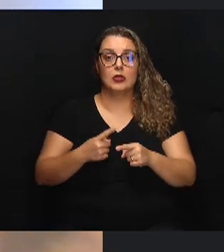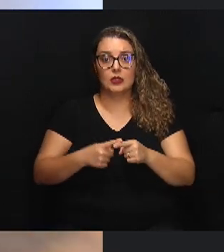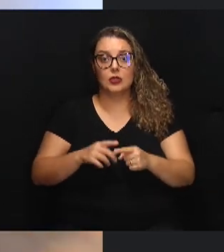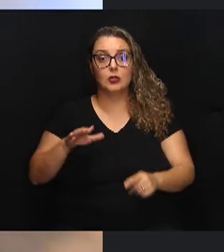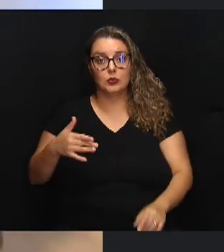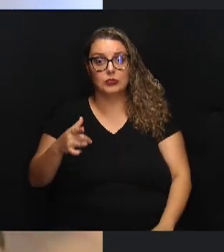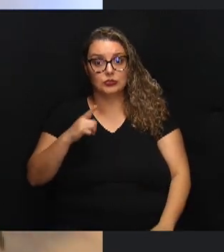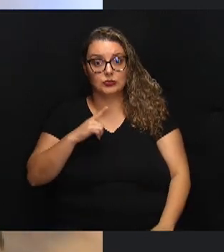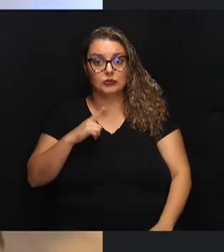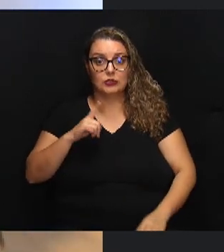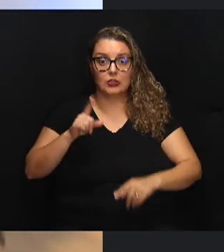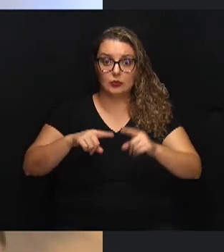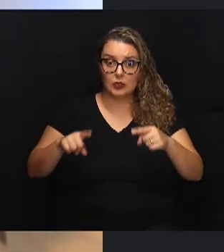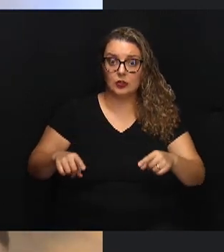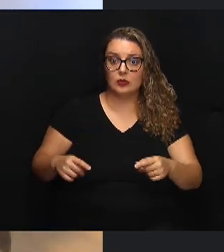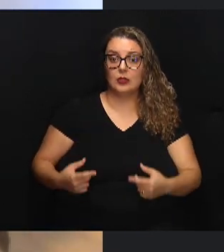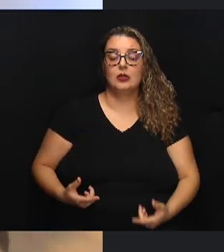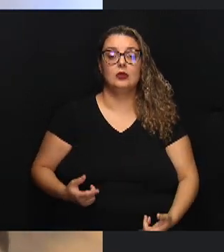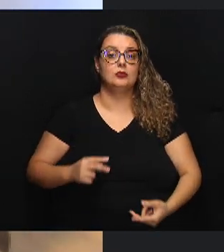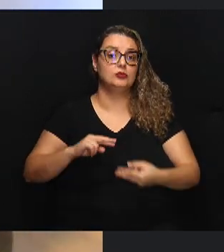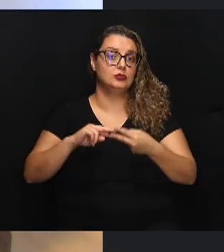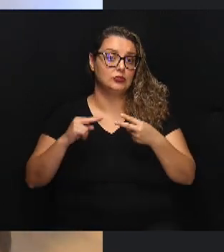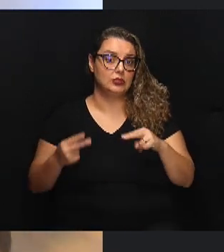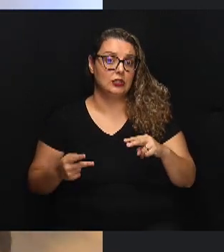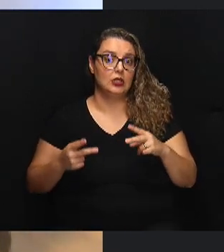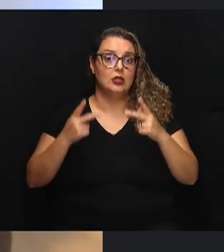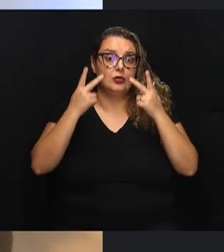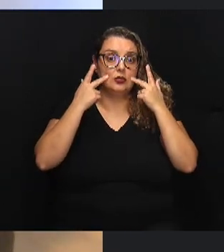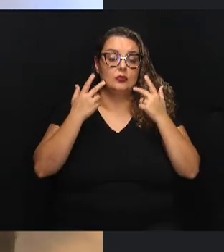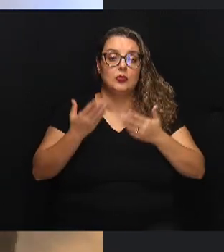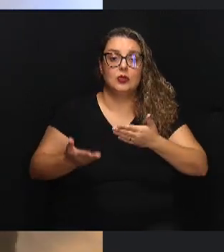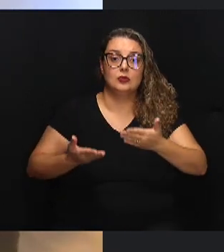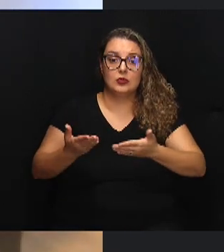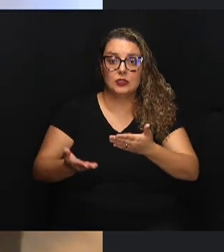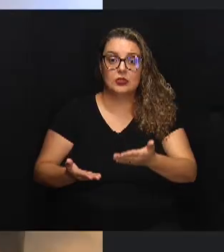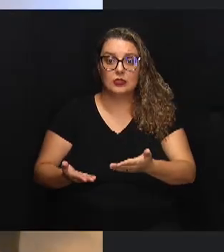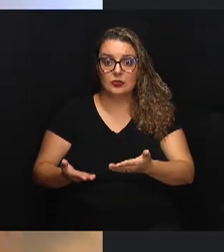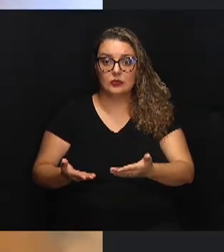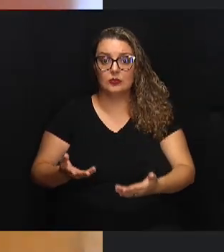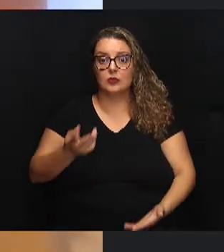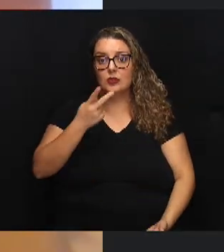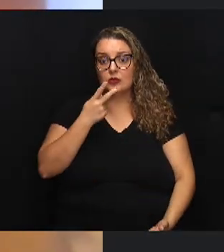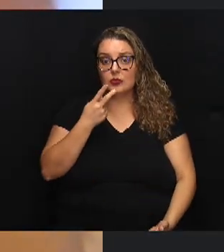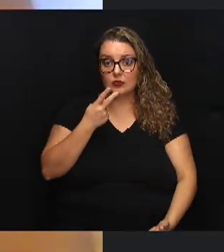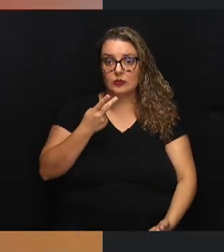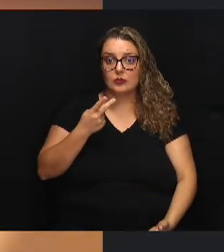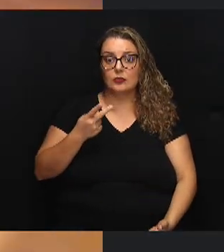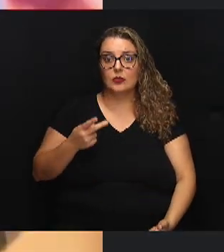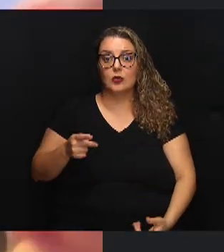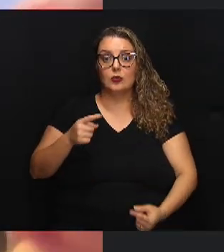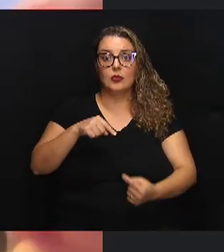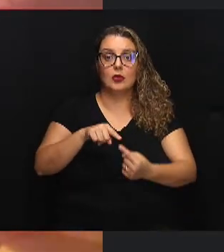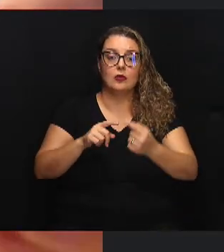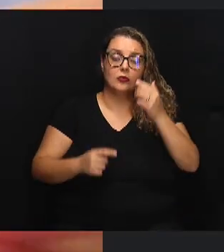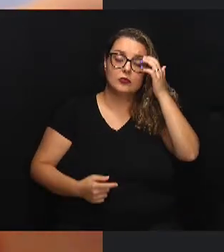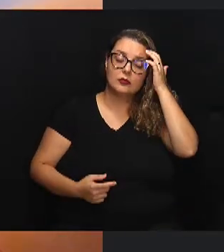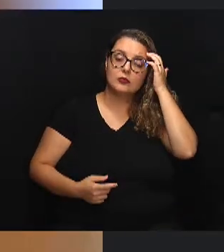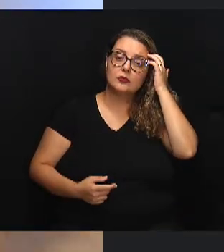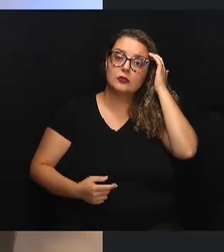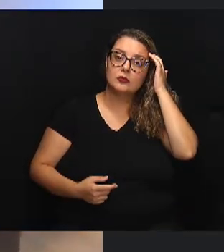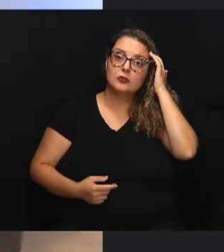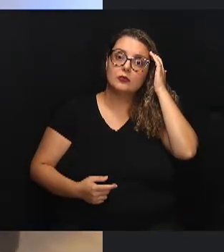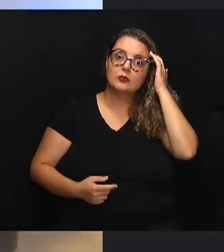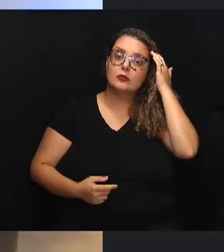gente tem uma alteração genética, é comum a gente ter um tratamento que a gente chama de um tratamento-alvo, uma terapia-alvo, que vai